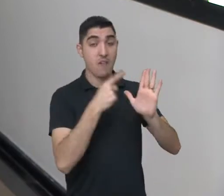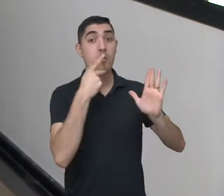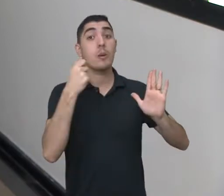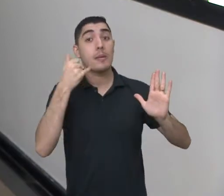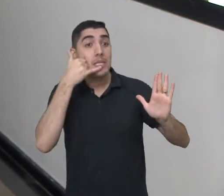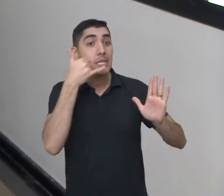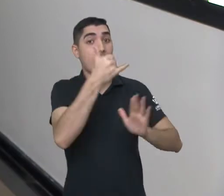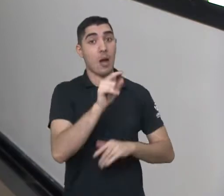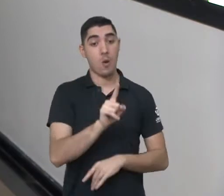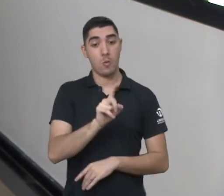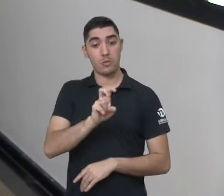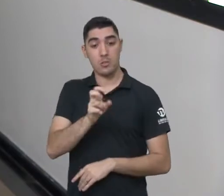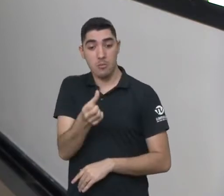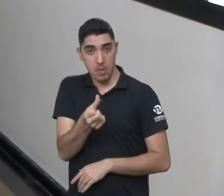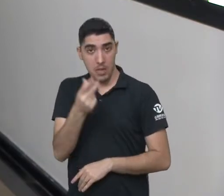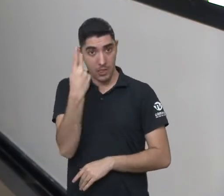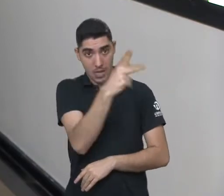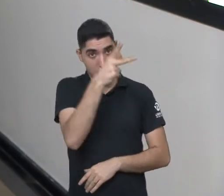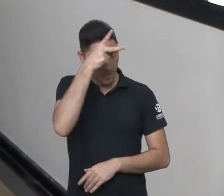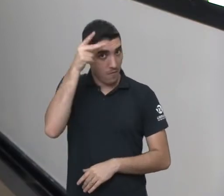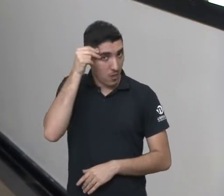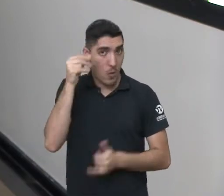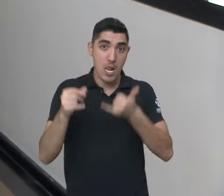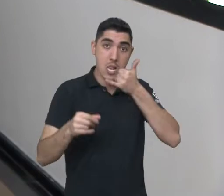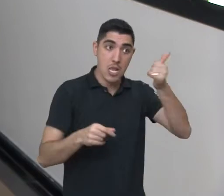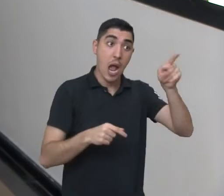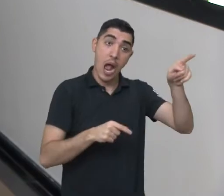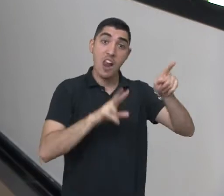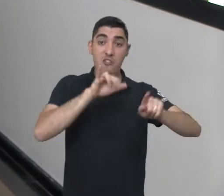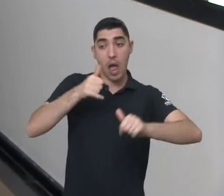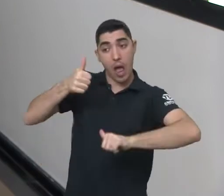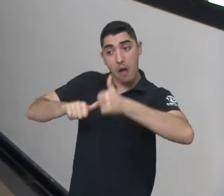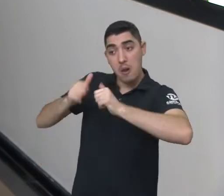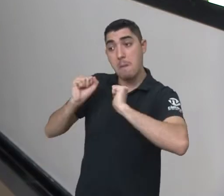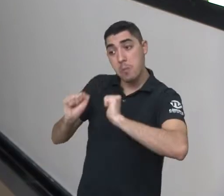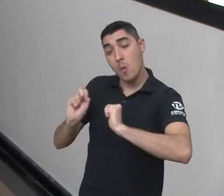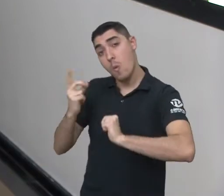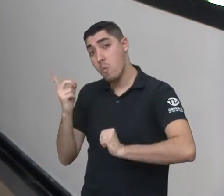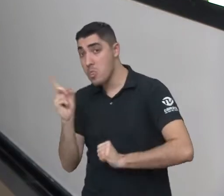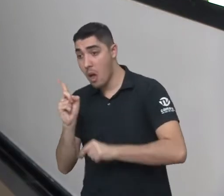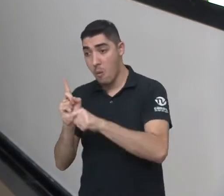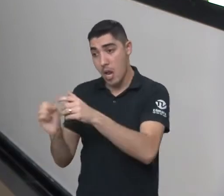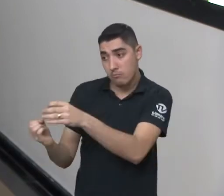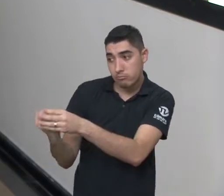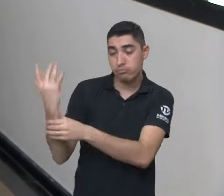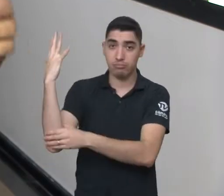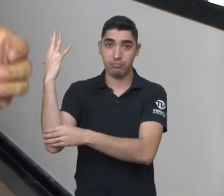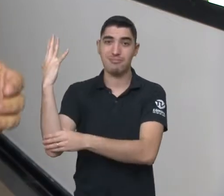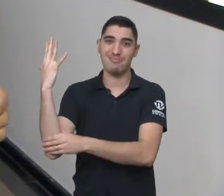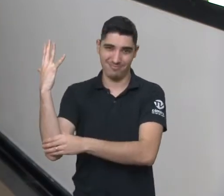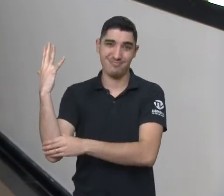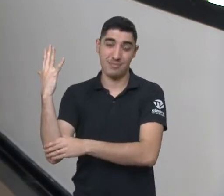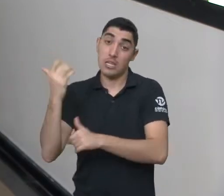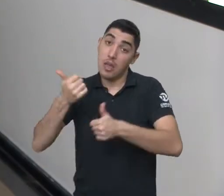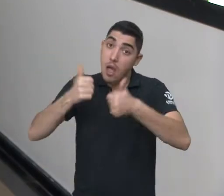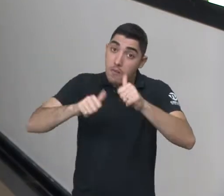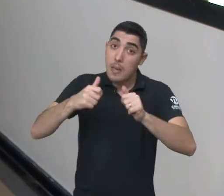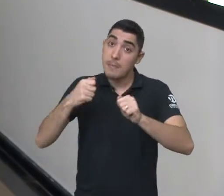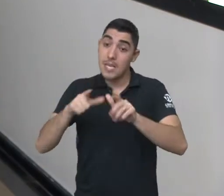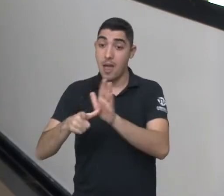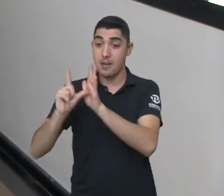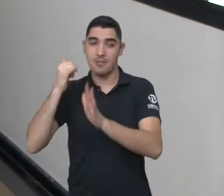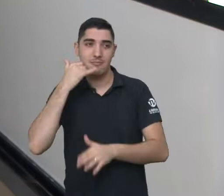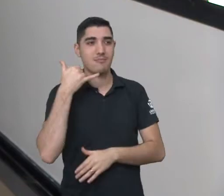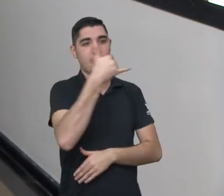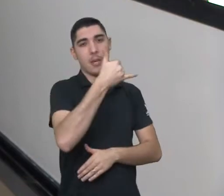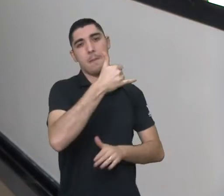tem que ligar no 156 da prefeitura e a prefeitura tem um sistema de plantio de árvores que vai analisar toda a situação do local para plantar uma árvore